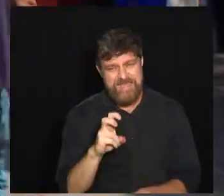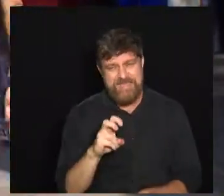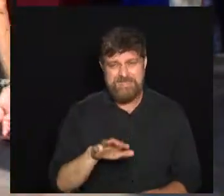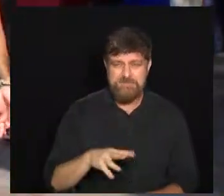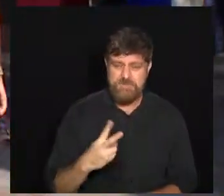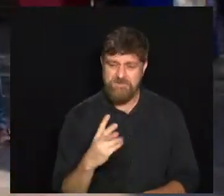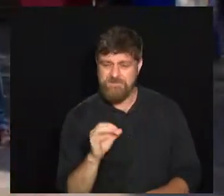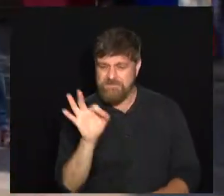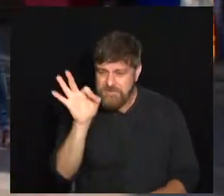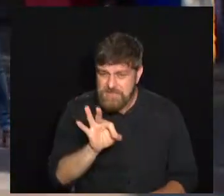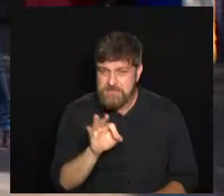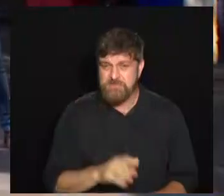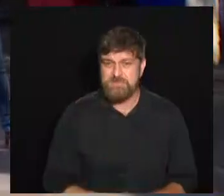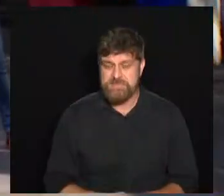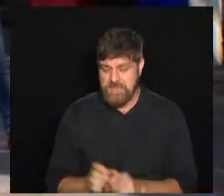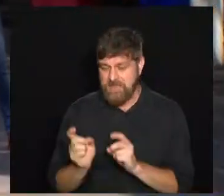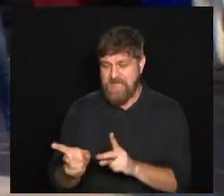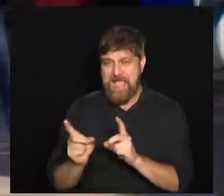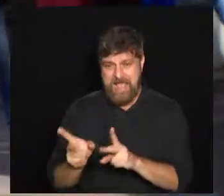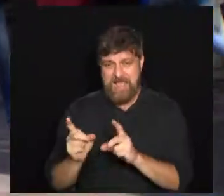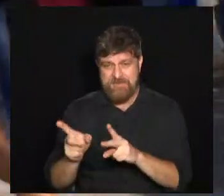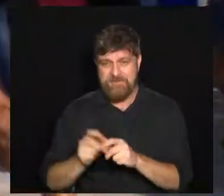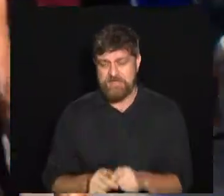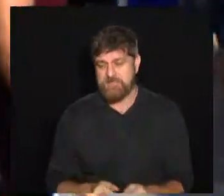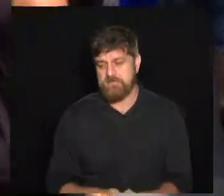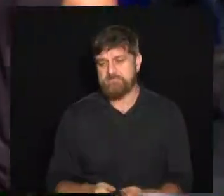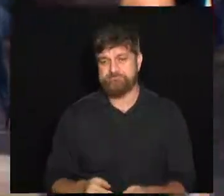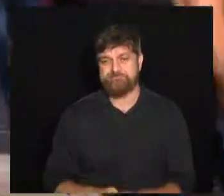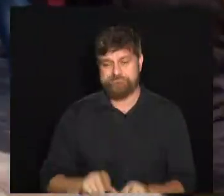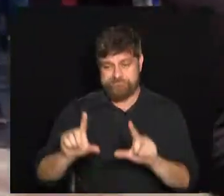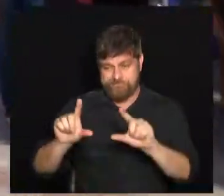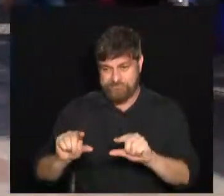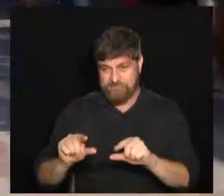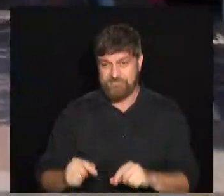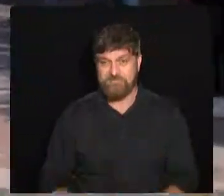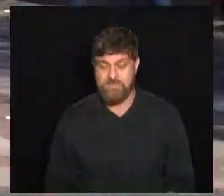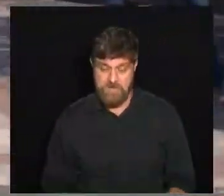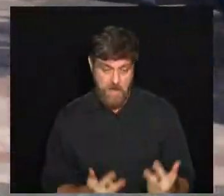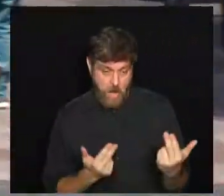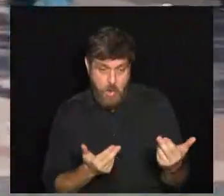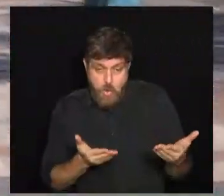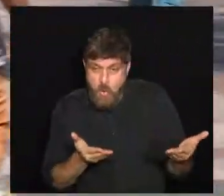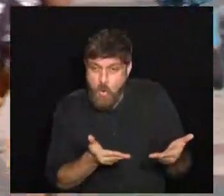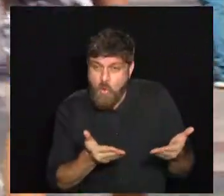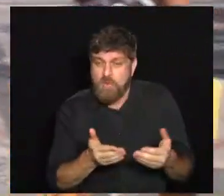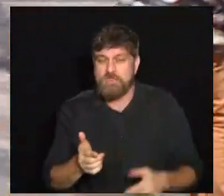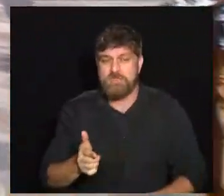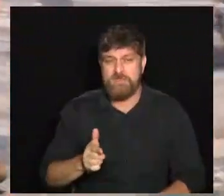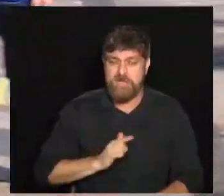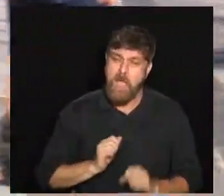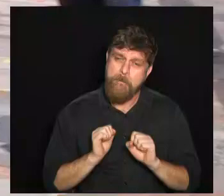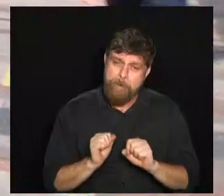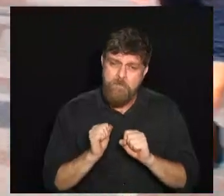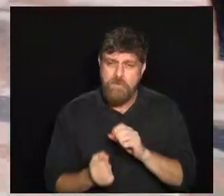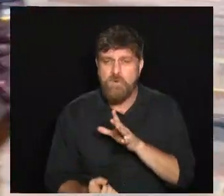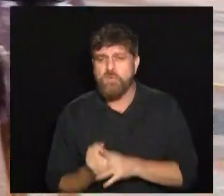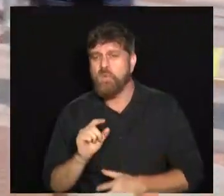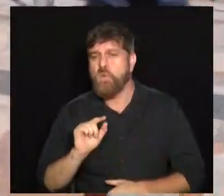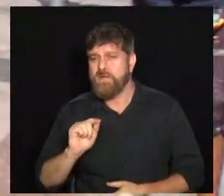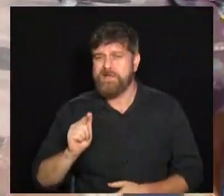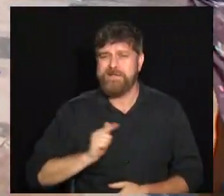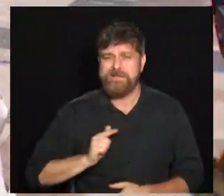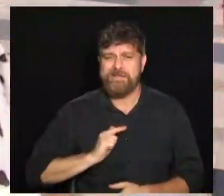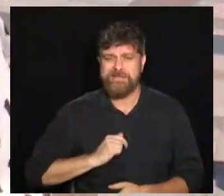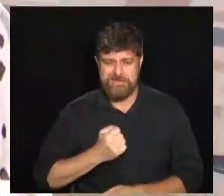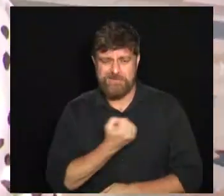de diminuição nas vendas, se isso se configurar da forma como está hoje, né? Pode ser que você tenha uma piora